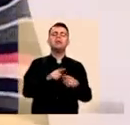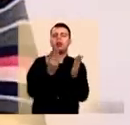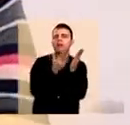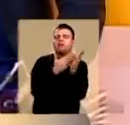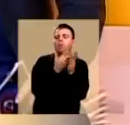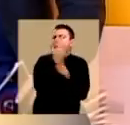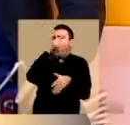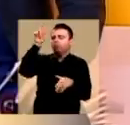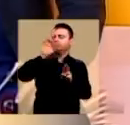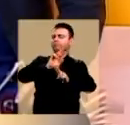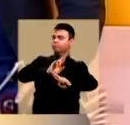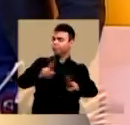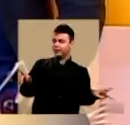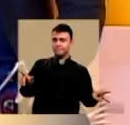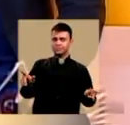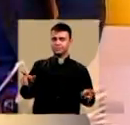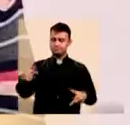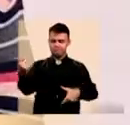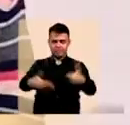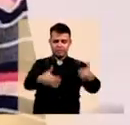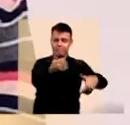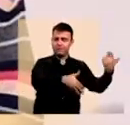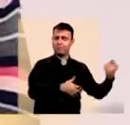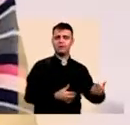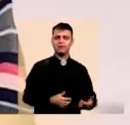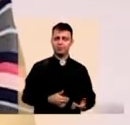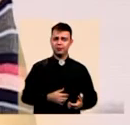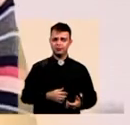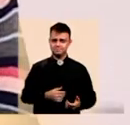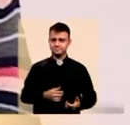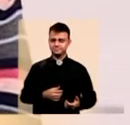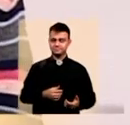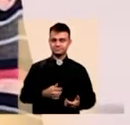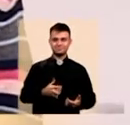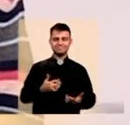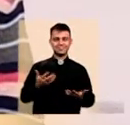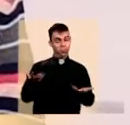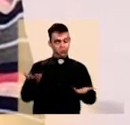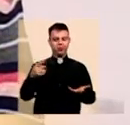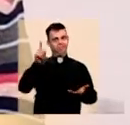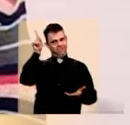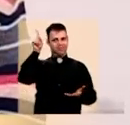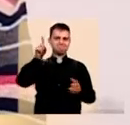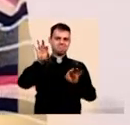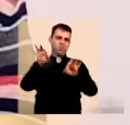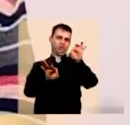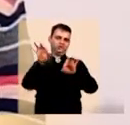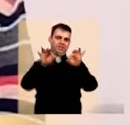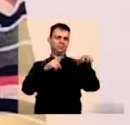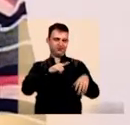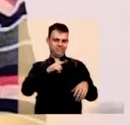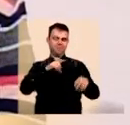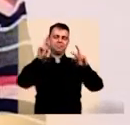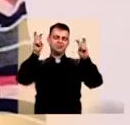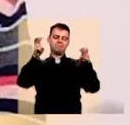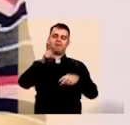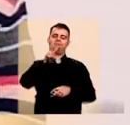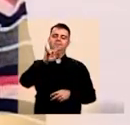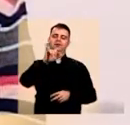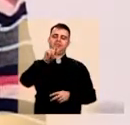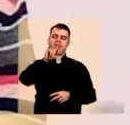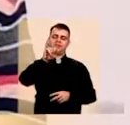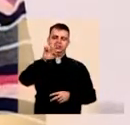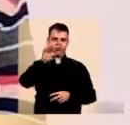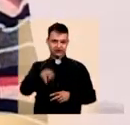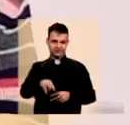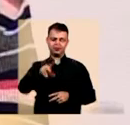literatura diferente, entendeu? Então, é igual a gente está com esses projetos, né? Que tem esse Viagem Literária, que é